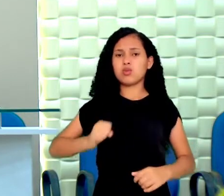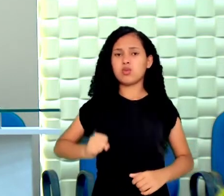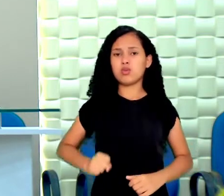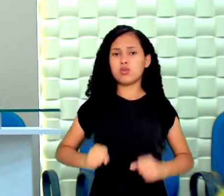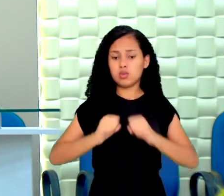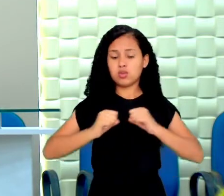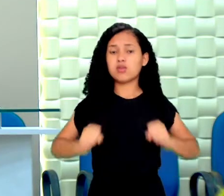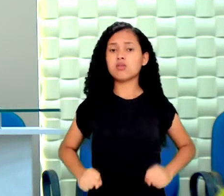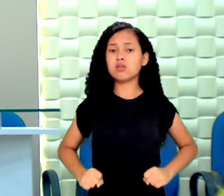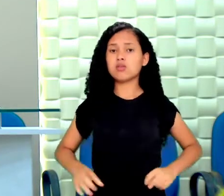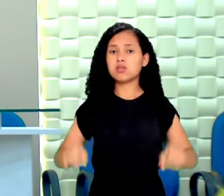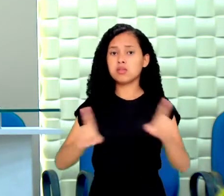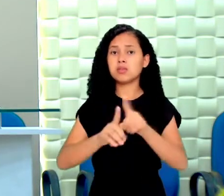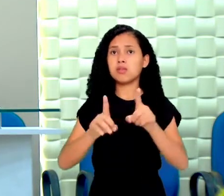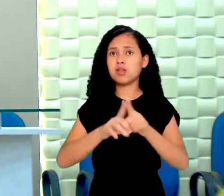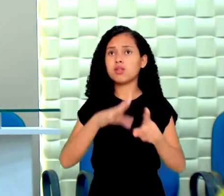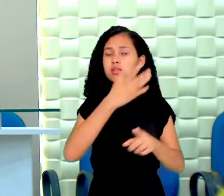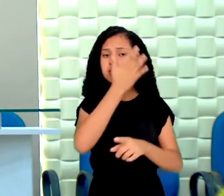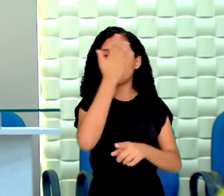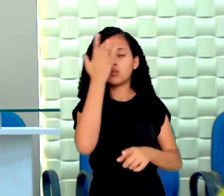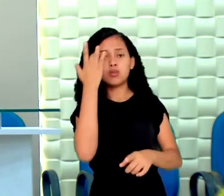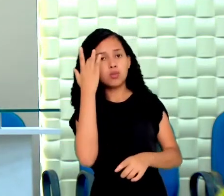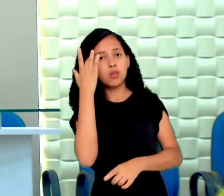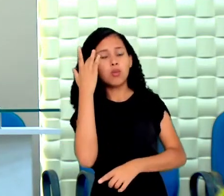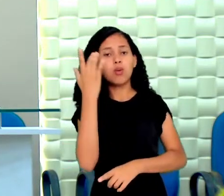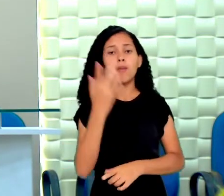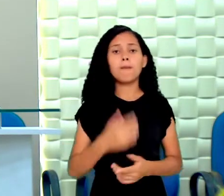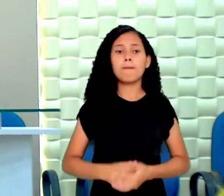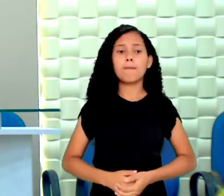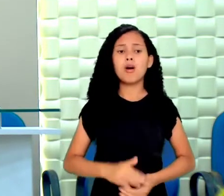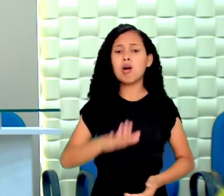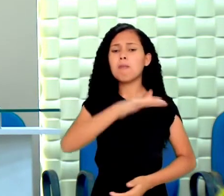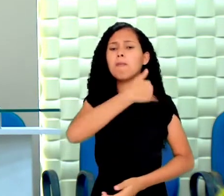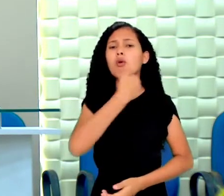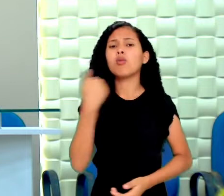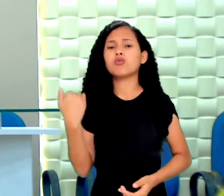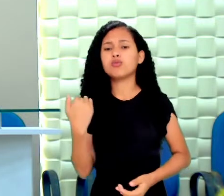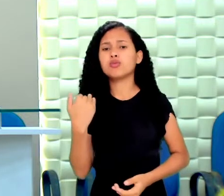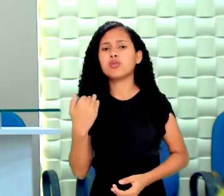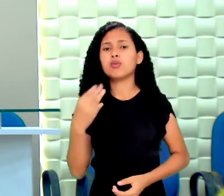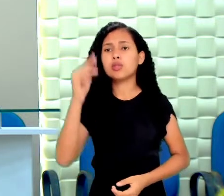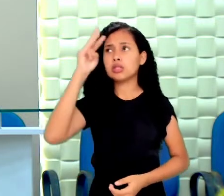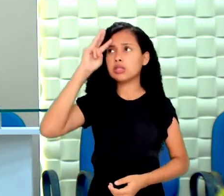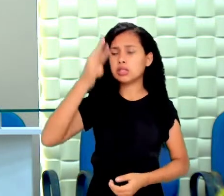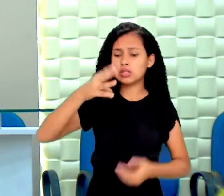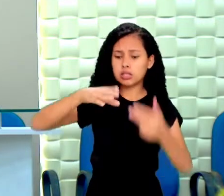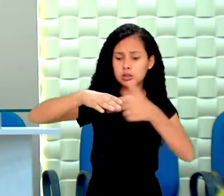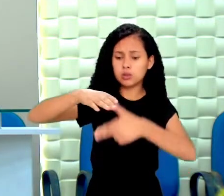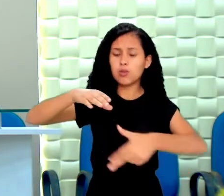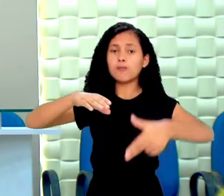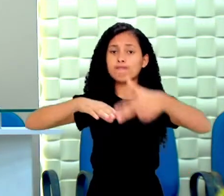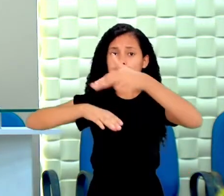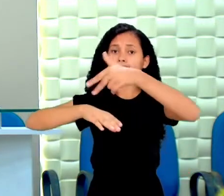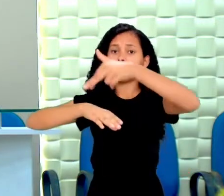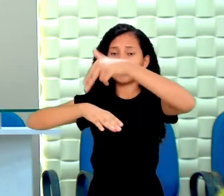dos escribas, ser morto e ressuscitado no terceiro dia.